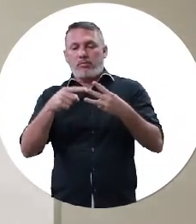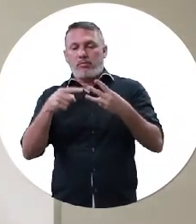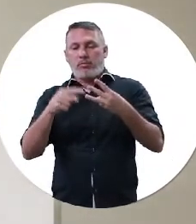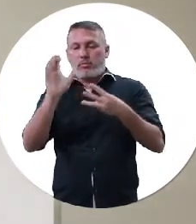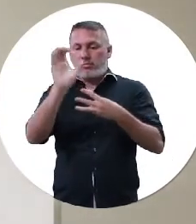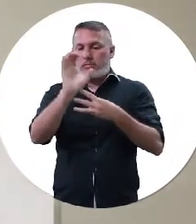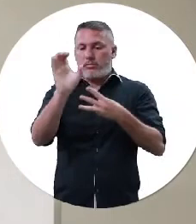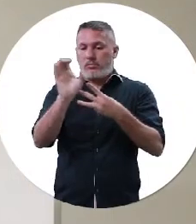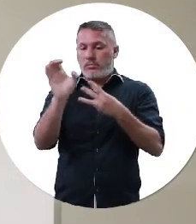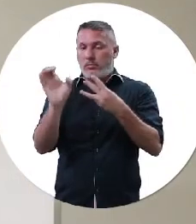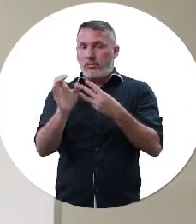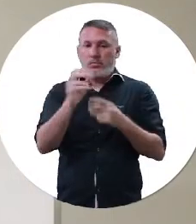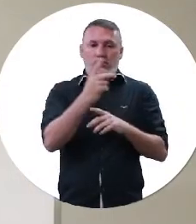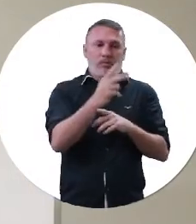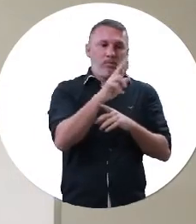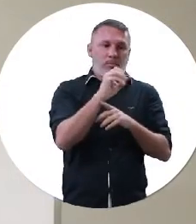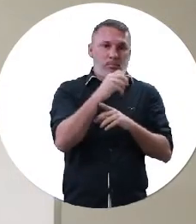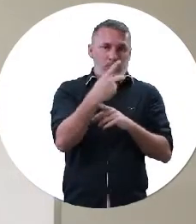terminação de hidrocarboneto,